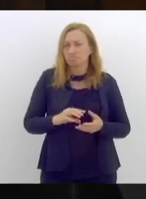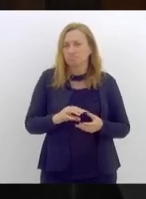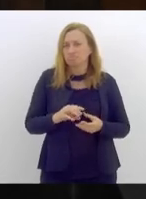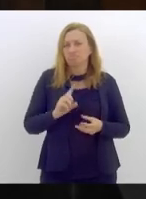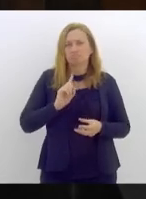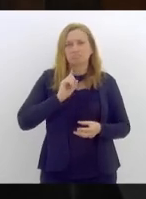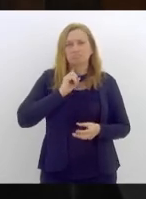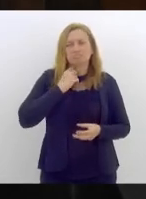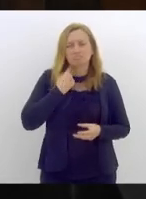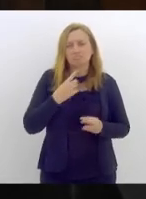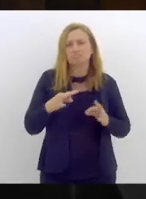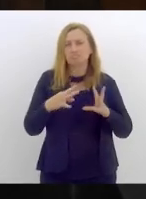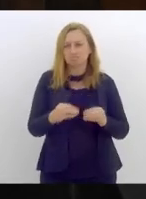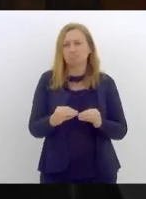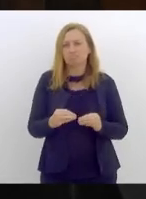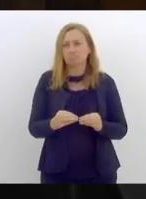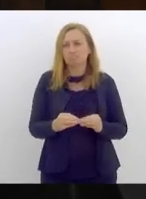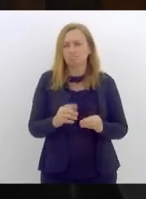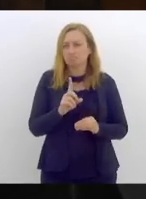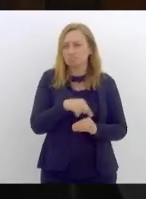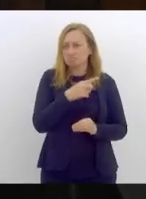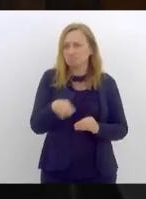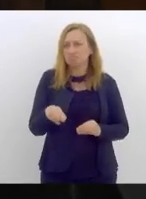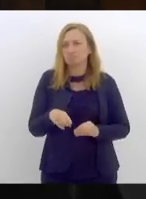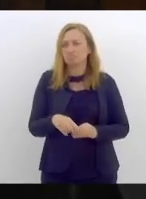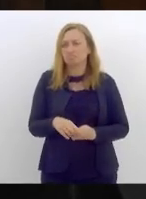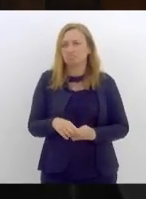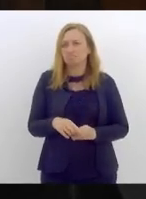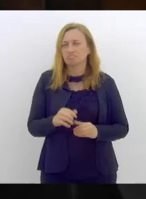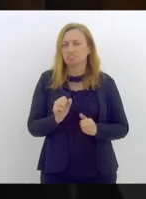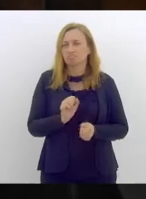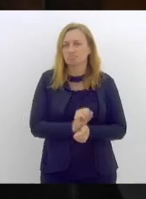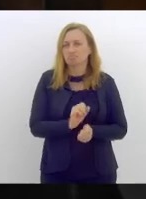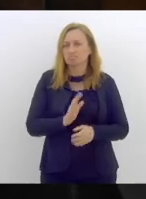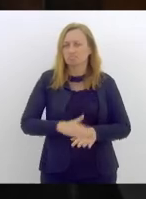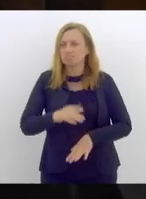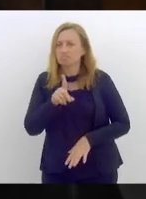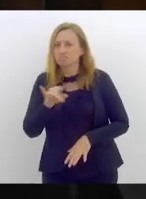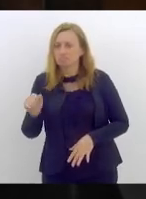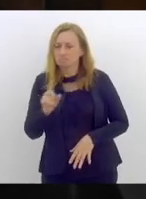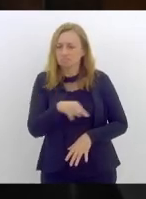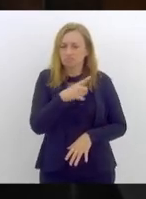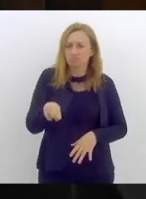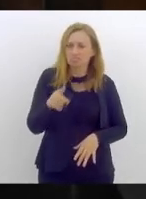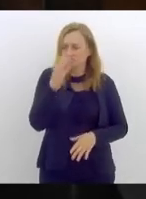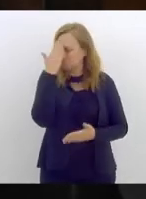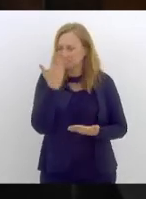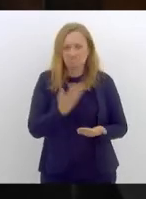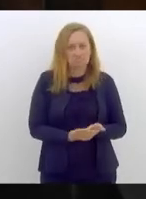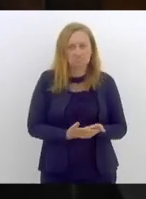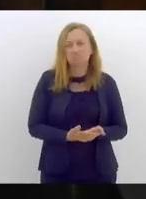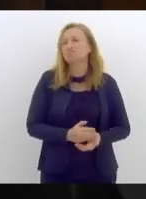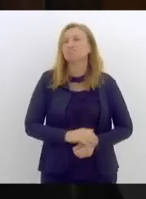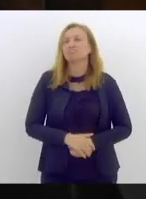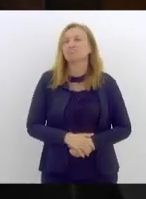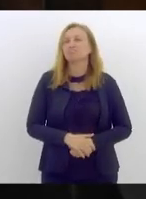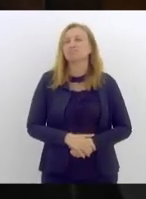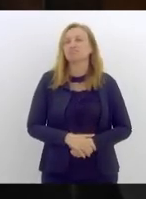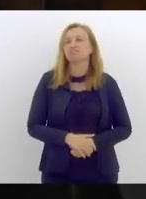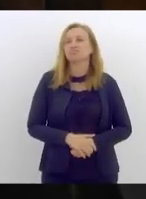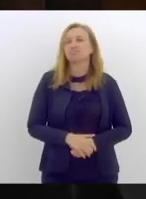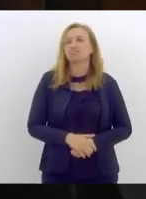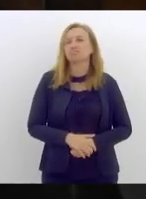melar a eleição de anulada de cancelá-la desacreditada de depreciá-la